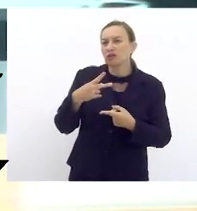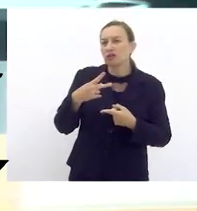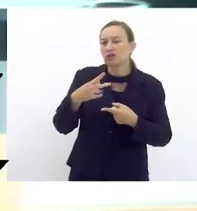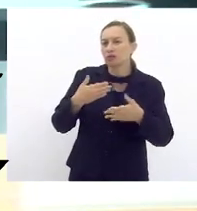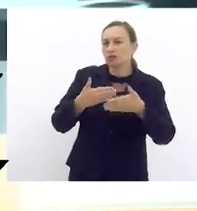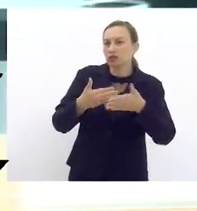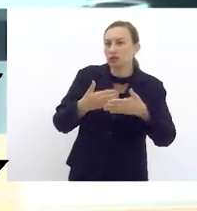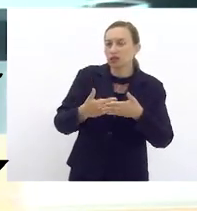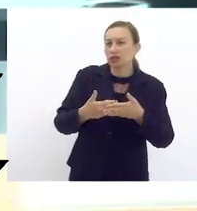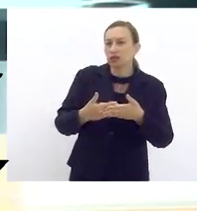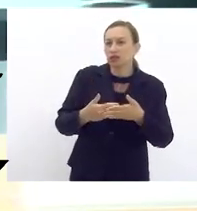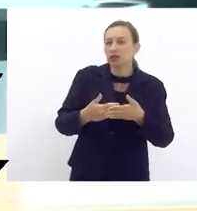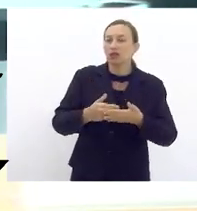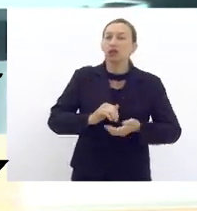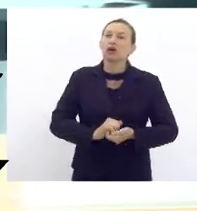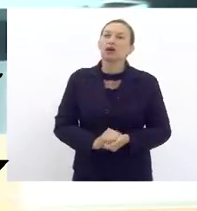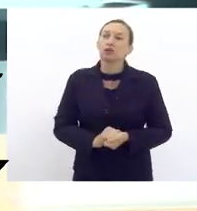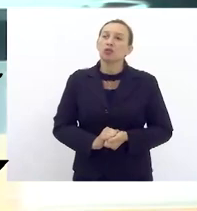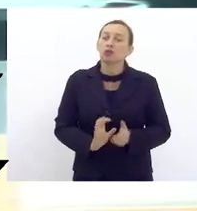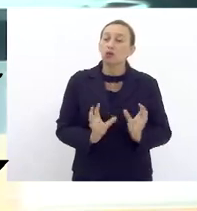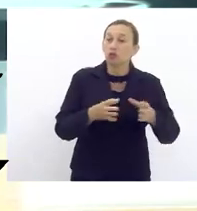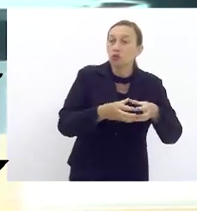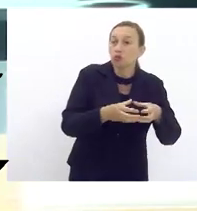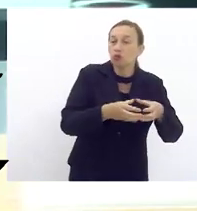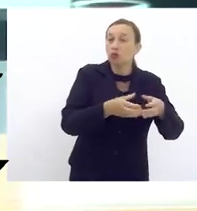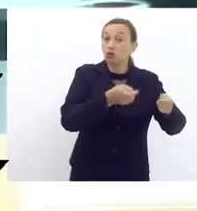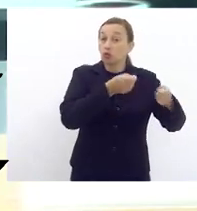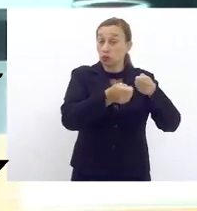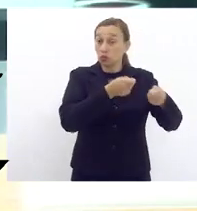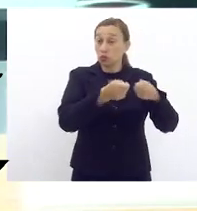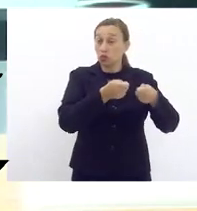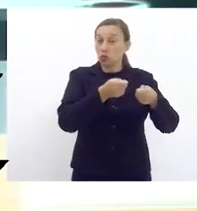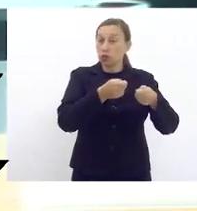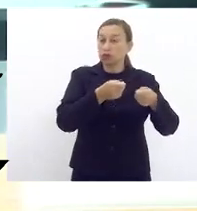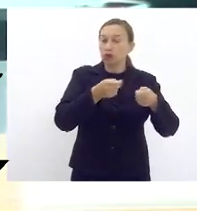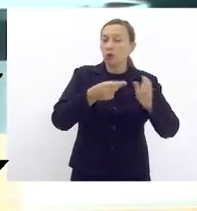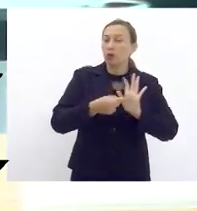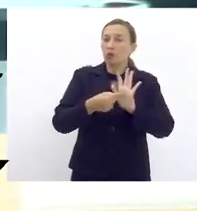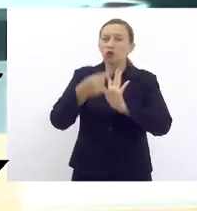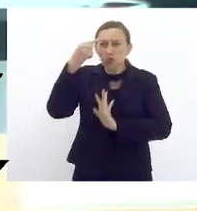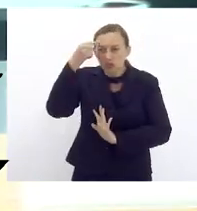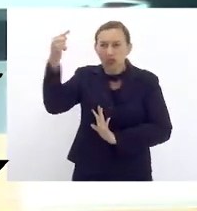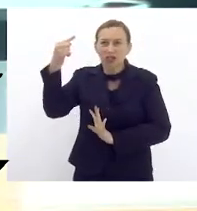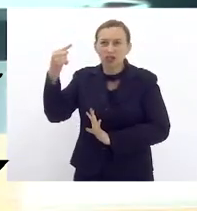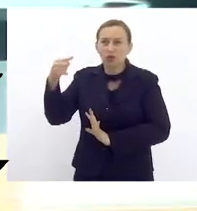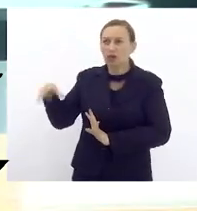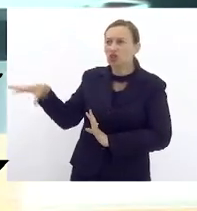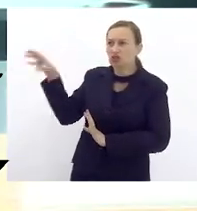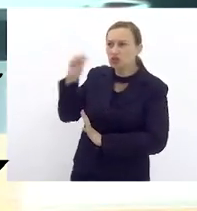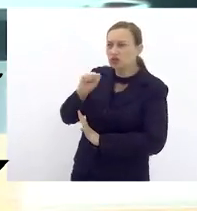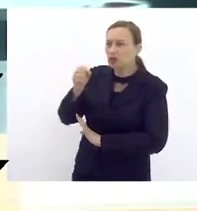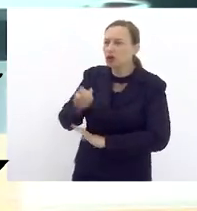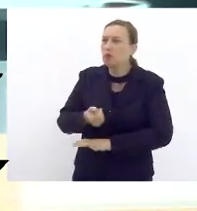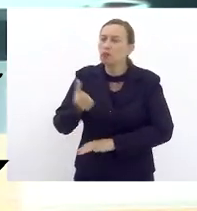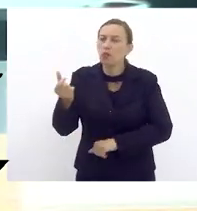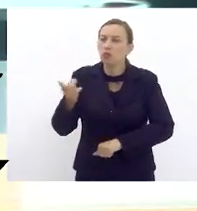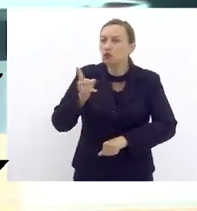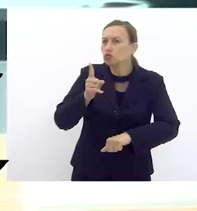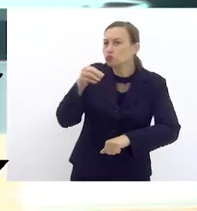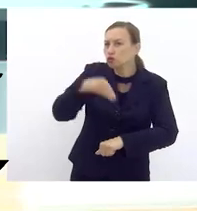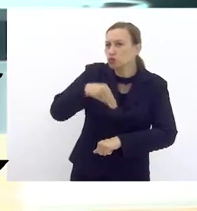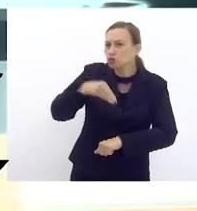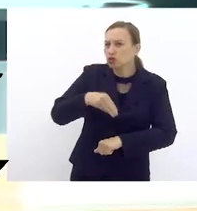deu dominante Ela traz uma ideia como a gente ouviu aqui há poucos minutos atrás